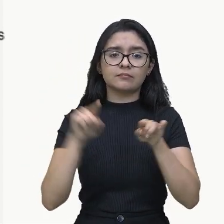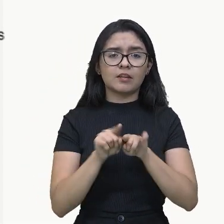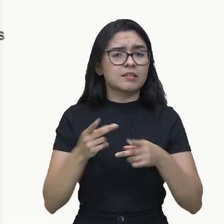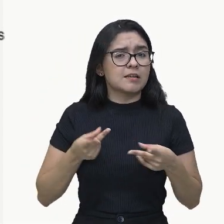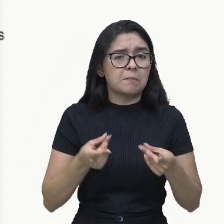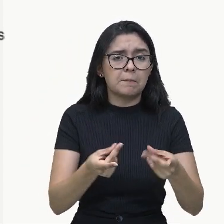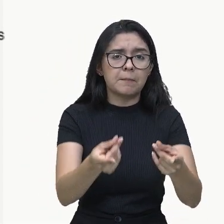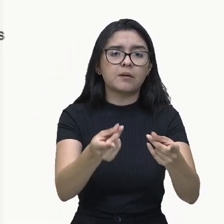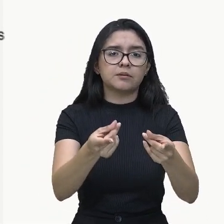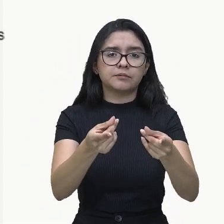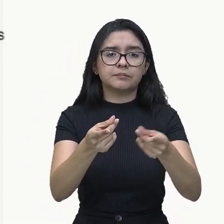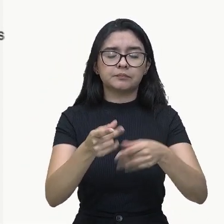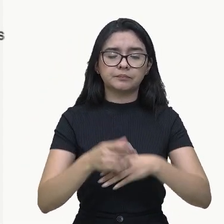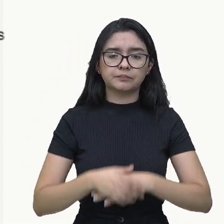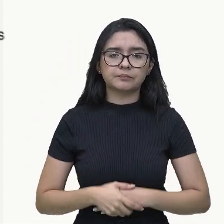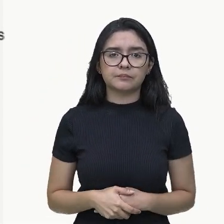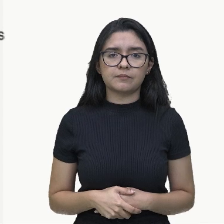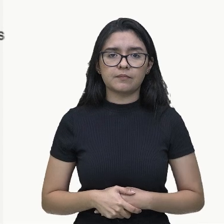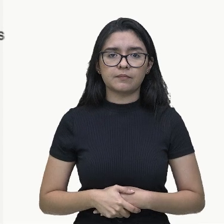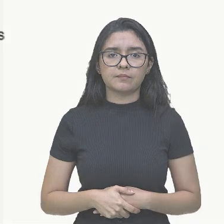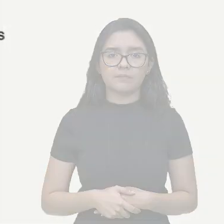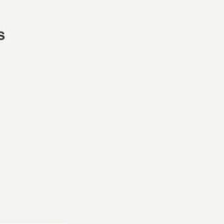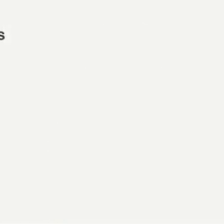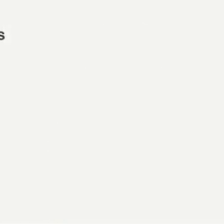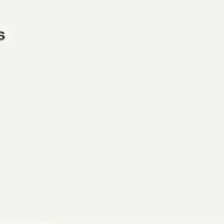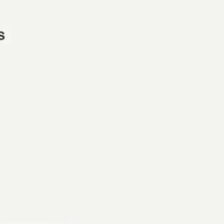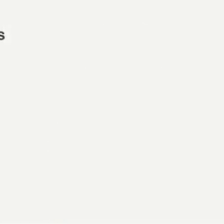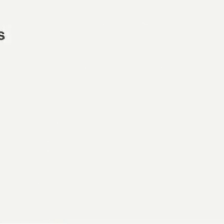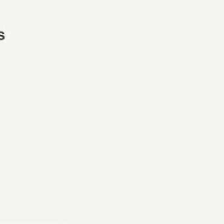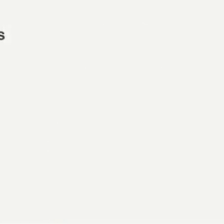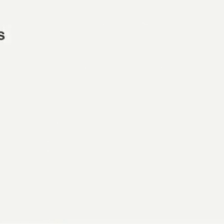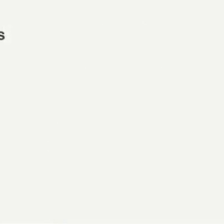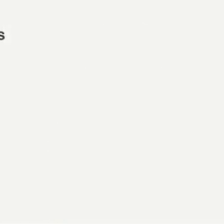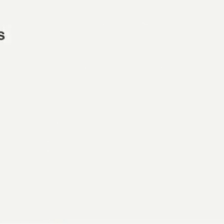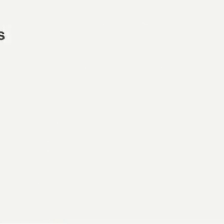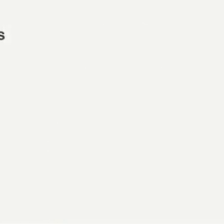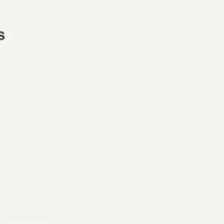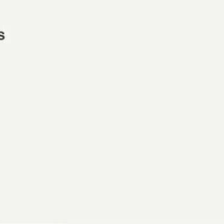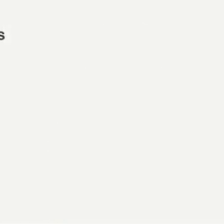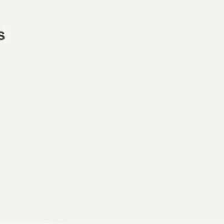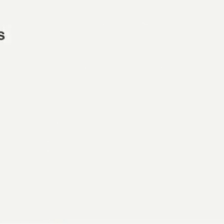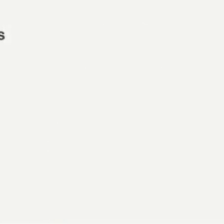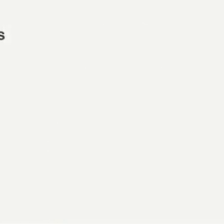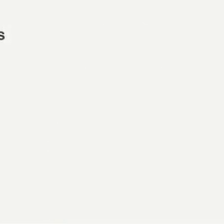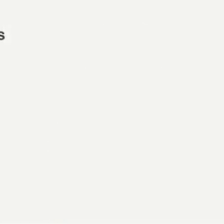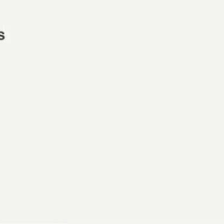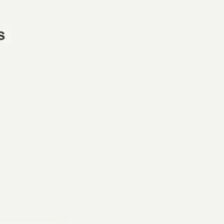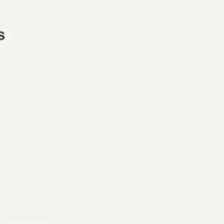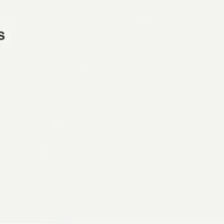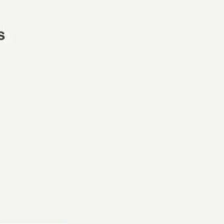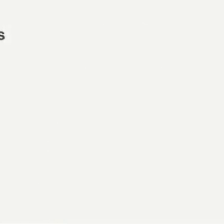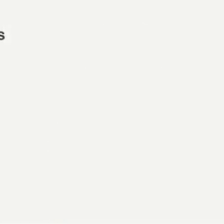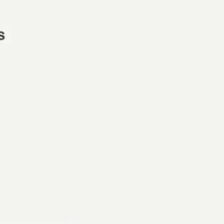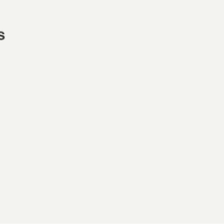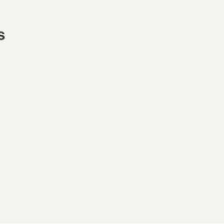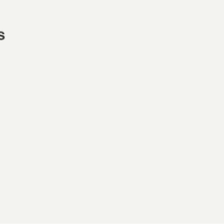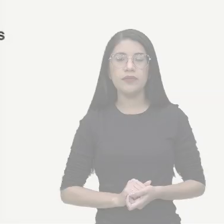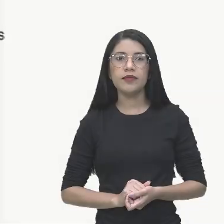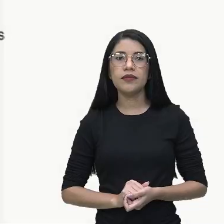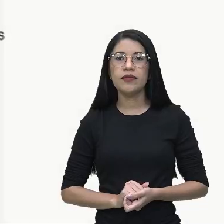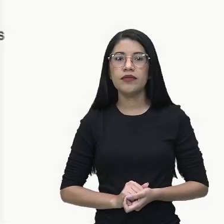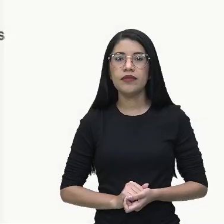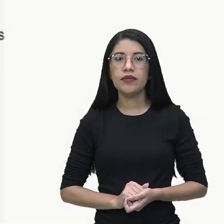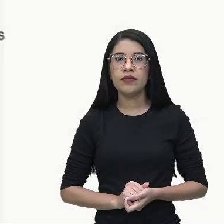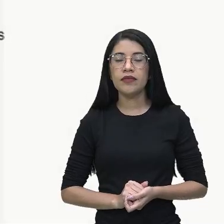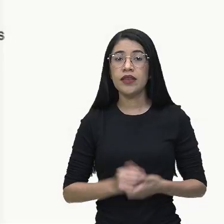Imortal posto que é chama Olha a contradição que seja im tal posto que é chama